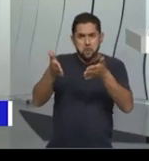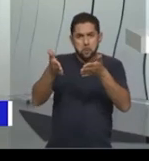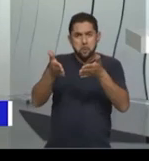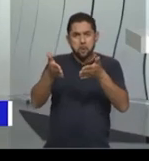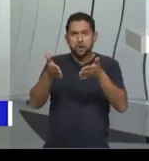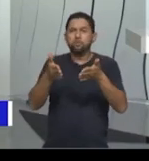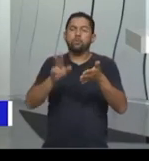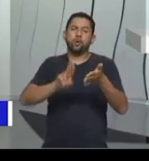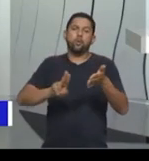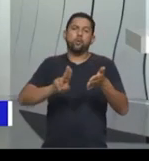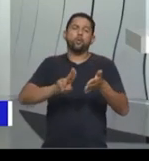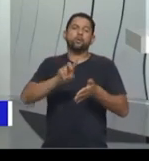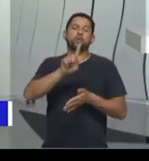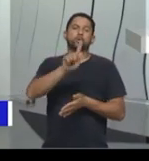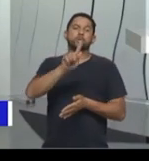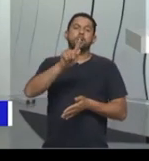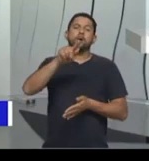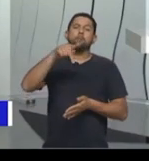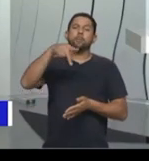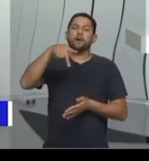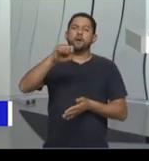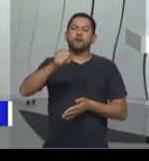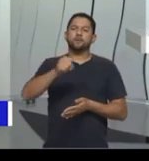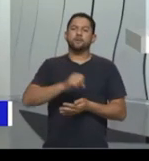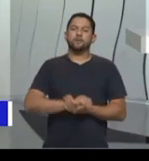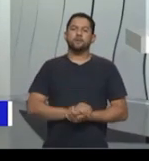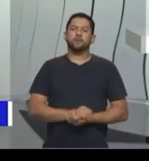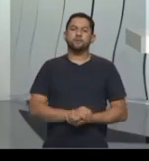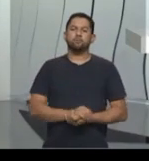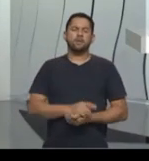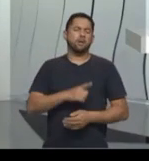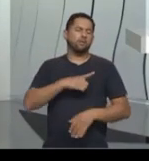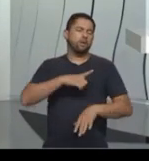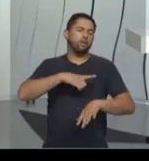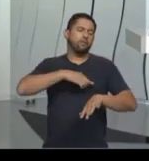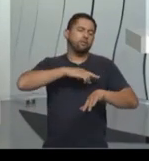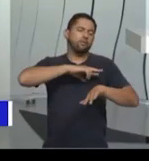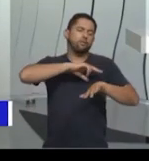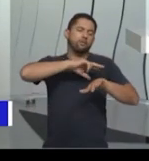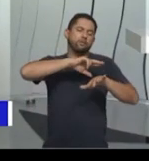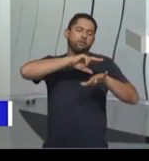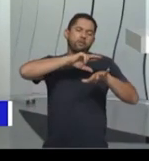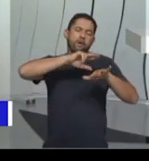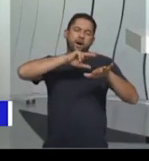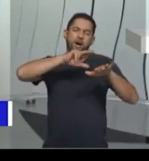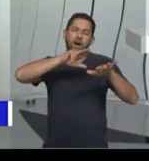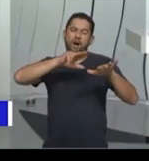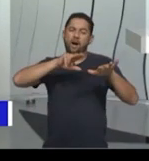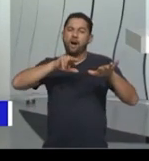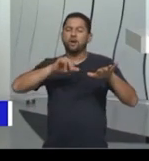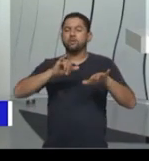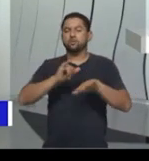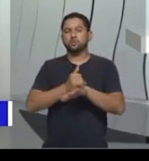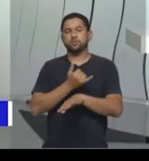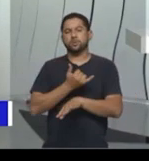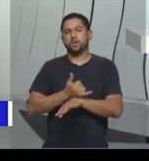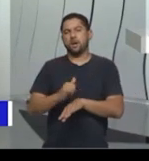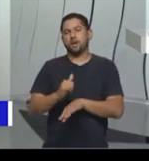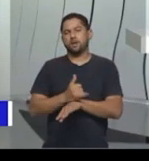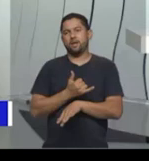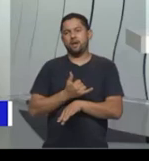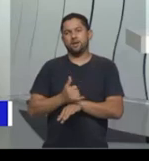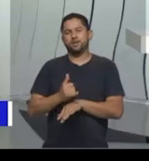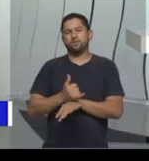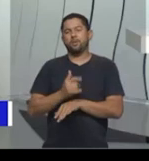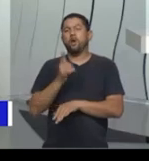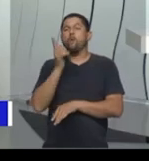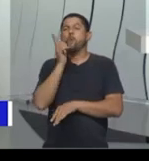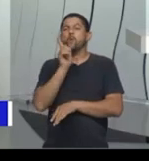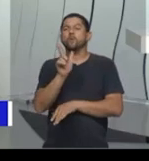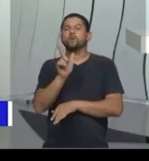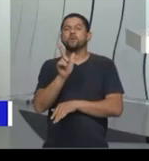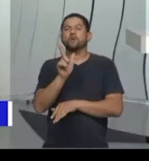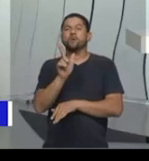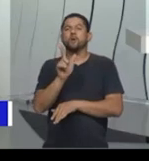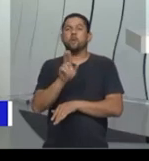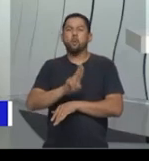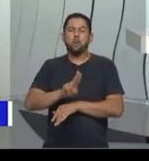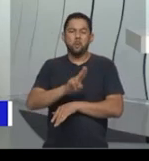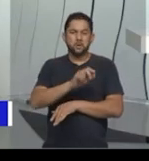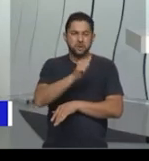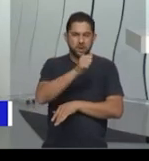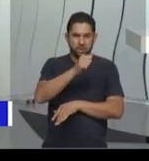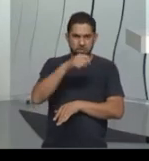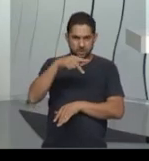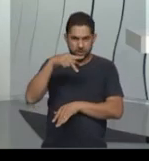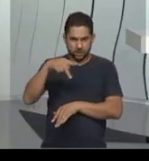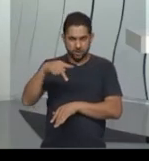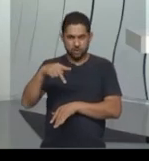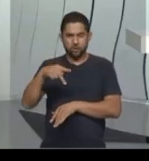posicionamento global. Então, você tem aí inúmeras ferramentas disponíveis para você, né? Utiliza aplicativo ou